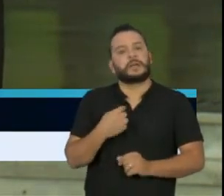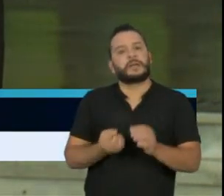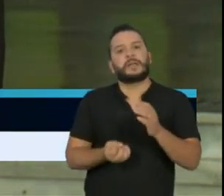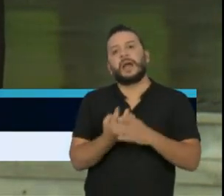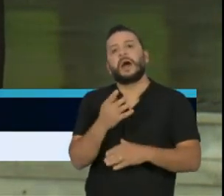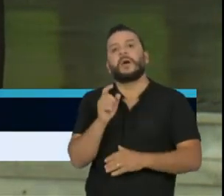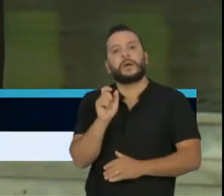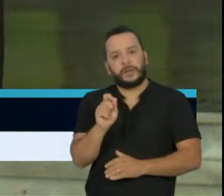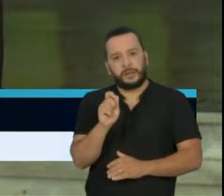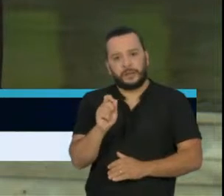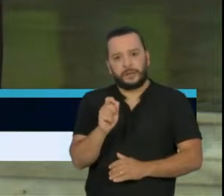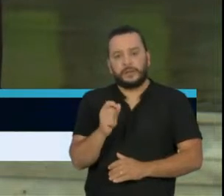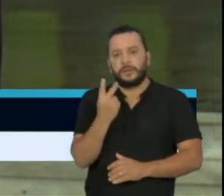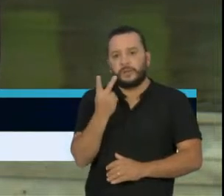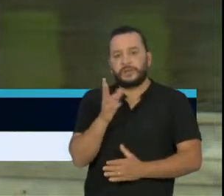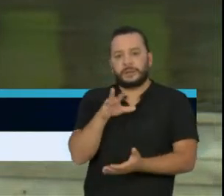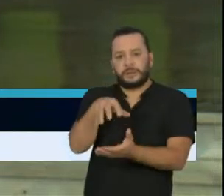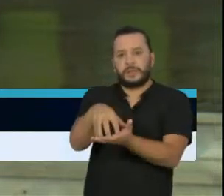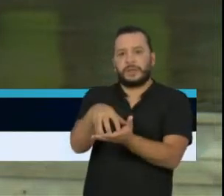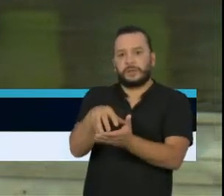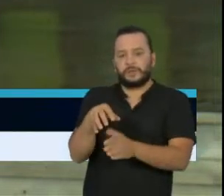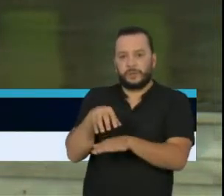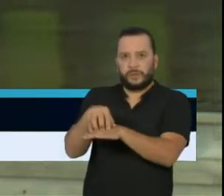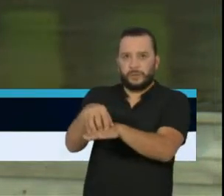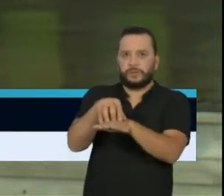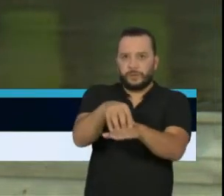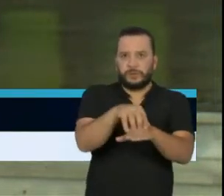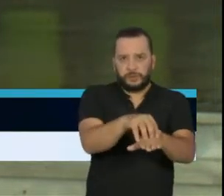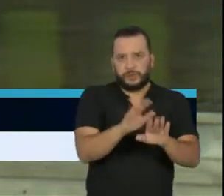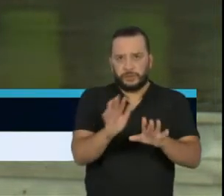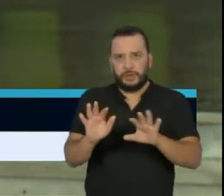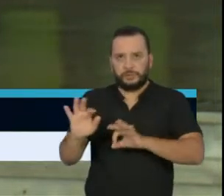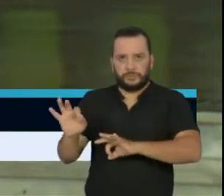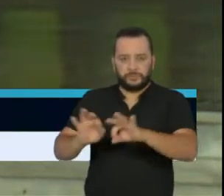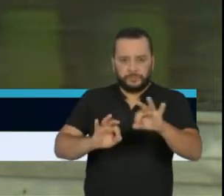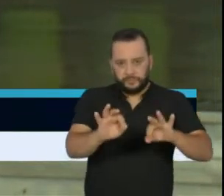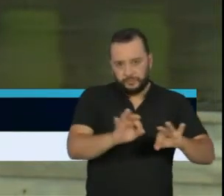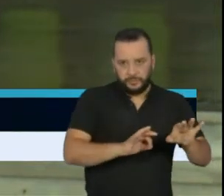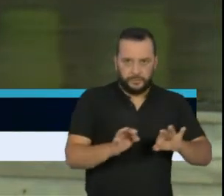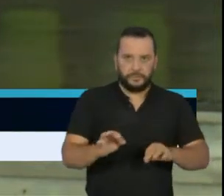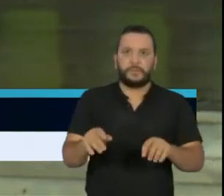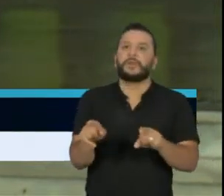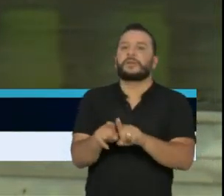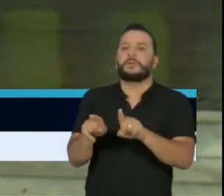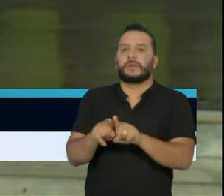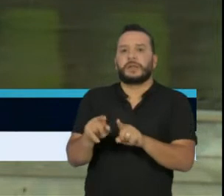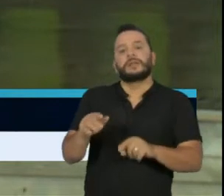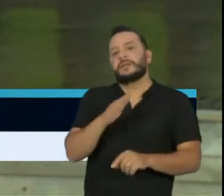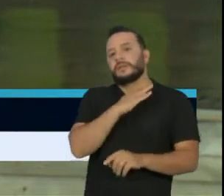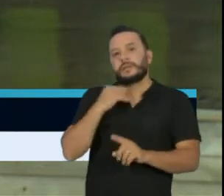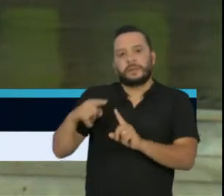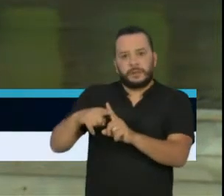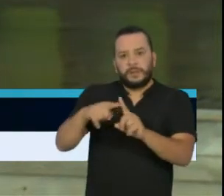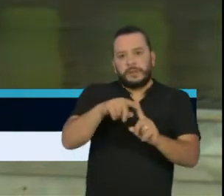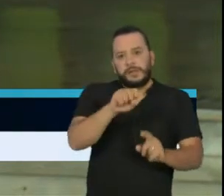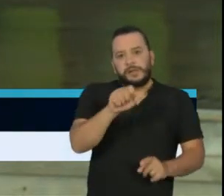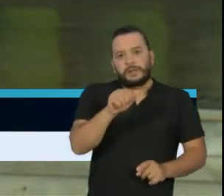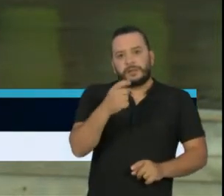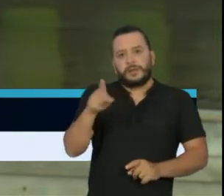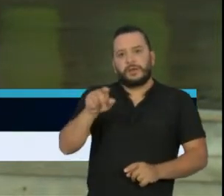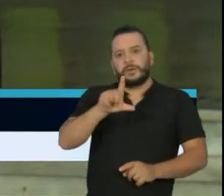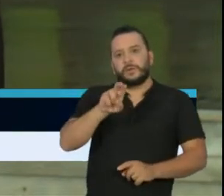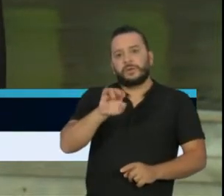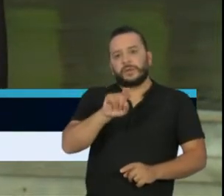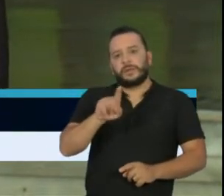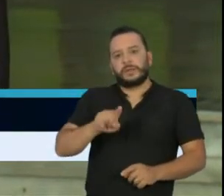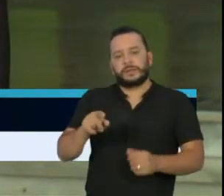implementar mais 2 centros de logísticas que já estão em planejamento, no cemitério São Luís e no cemitério